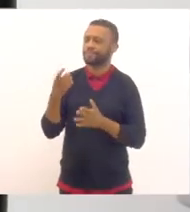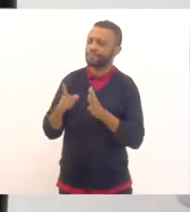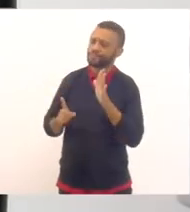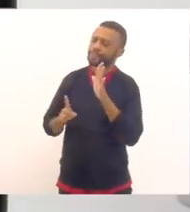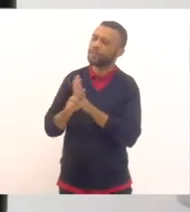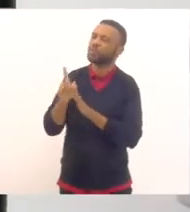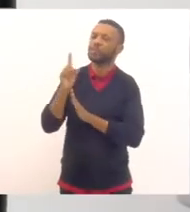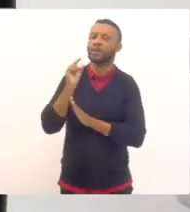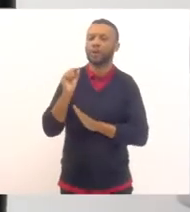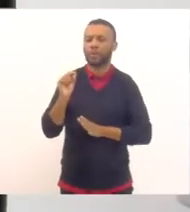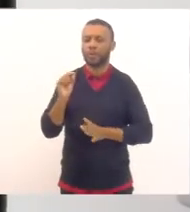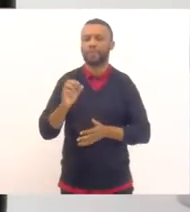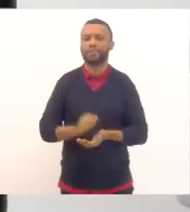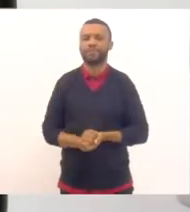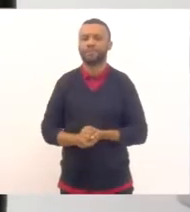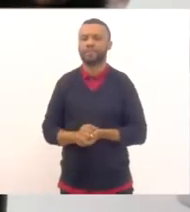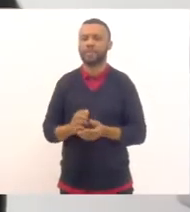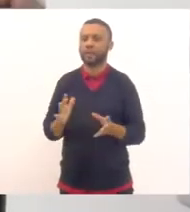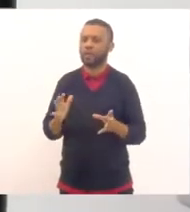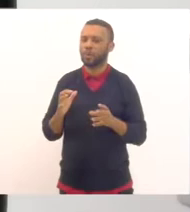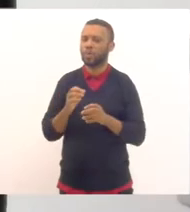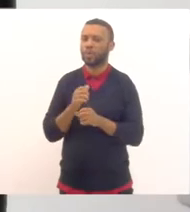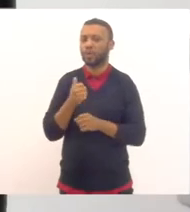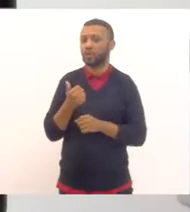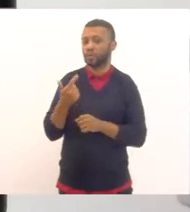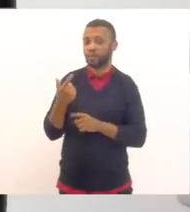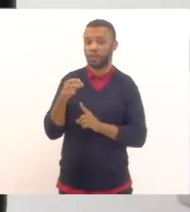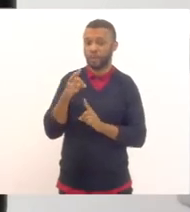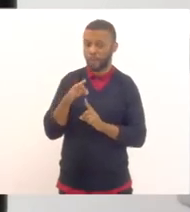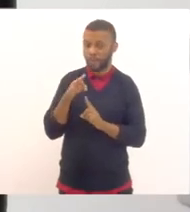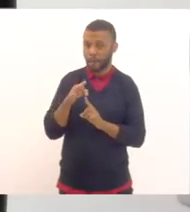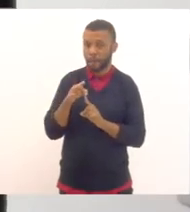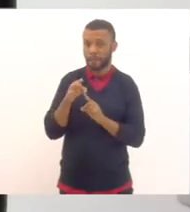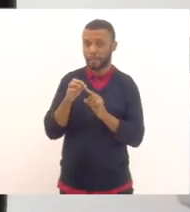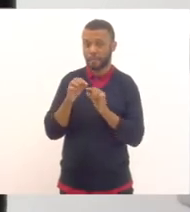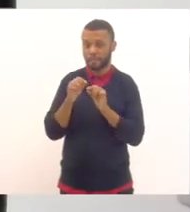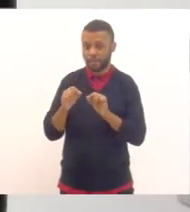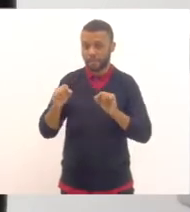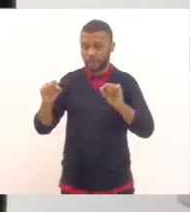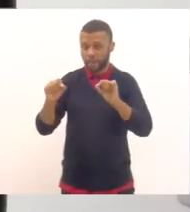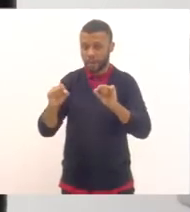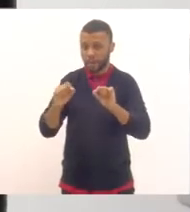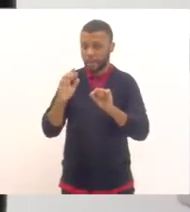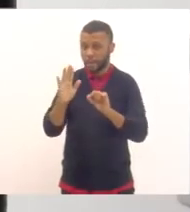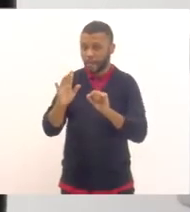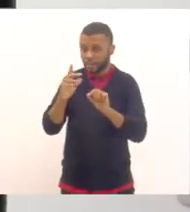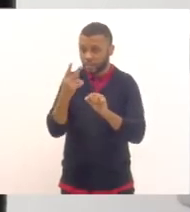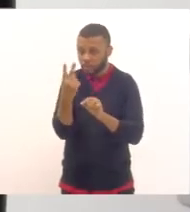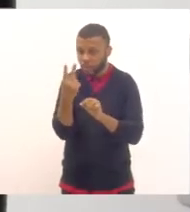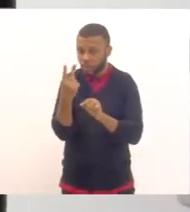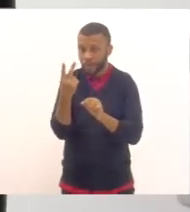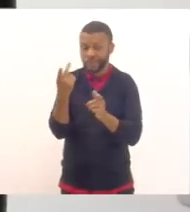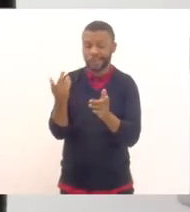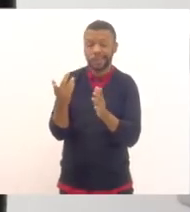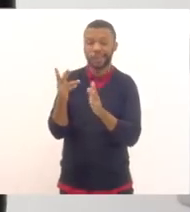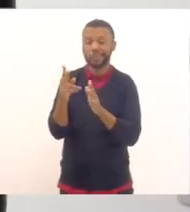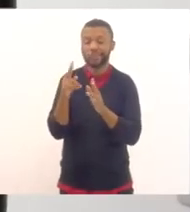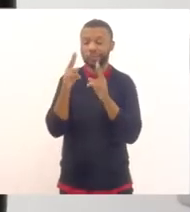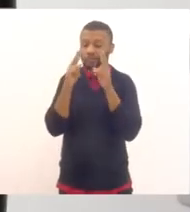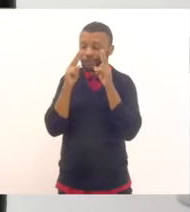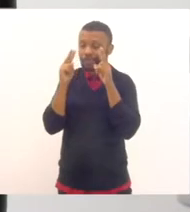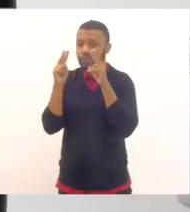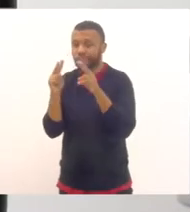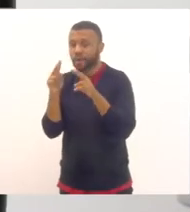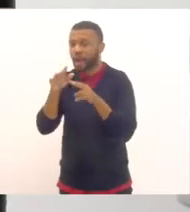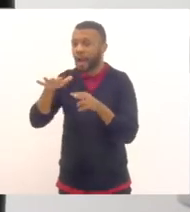seguinte daquelas duas estações sendo que das 12 duas duas não foram consideradas digamos